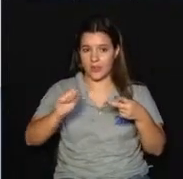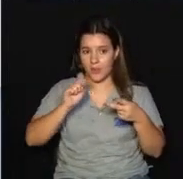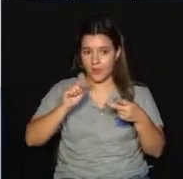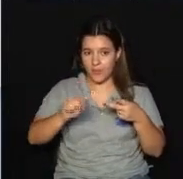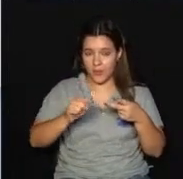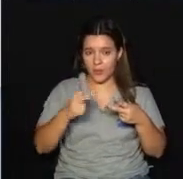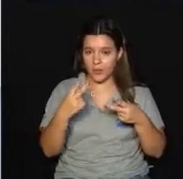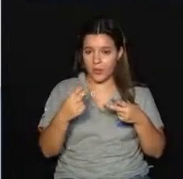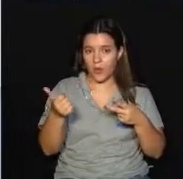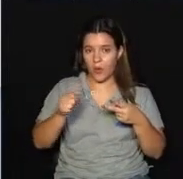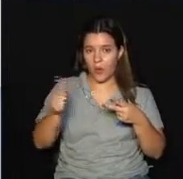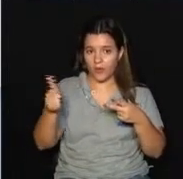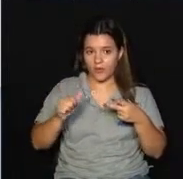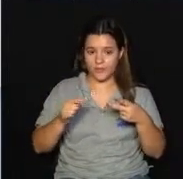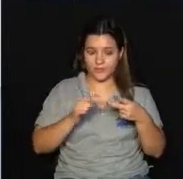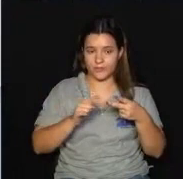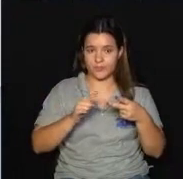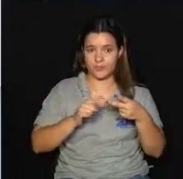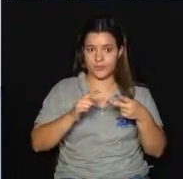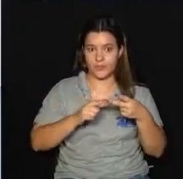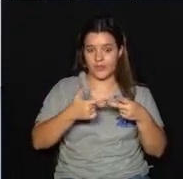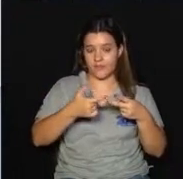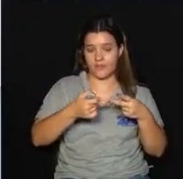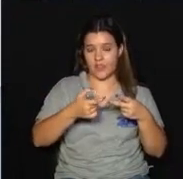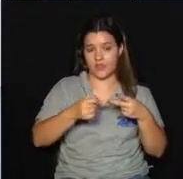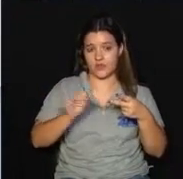88.211 votos, o que dá